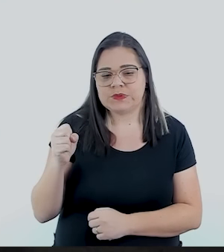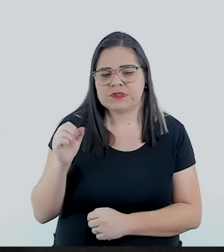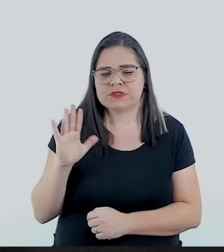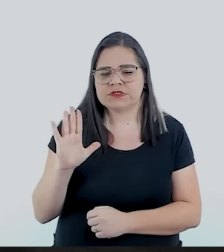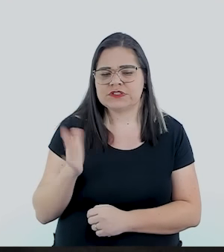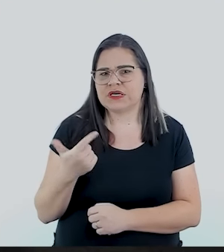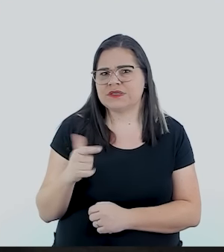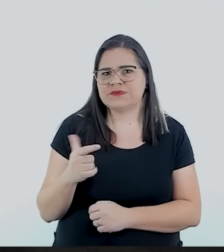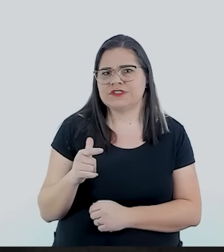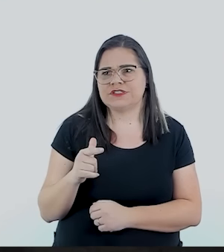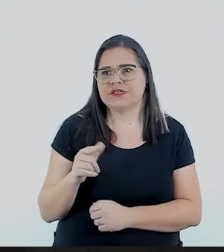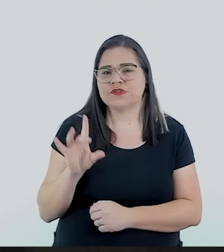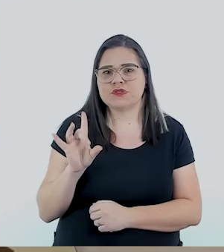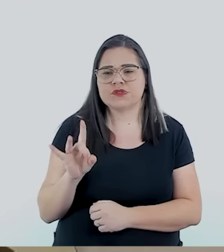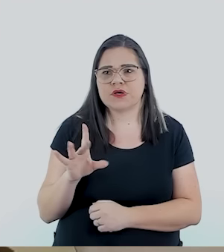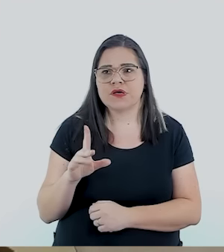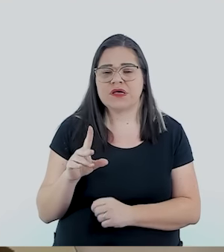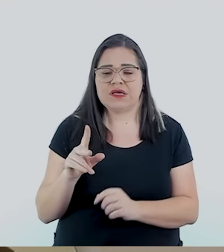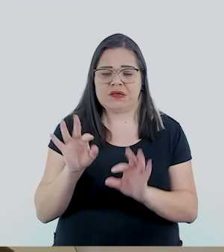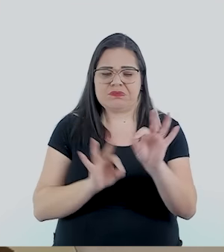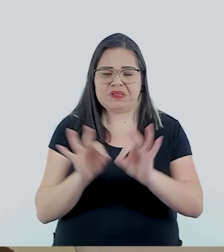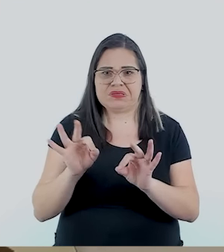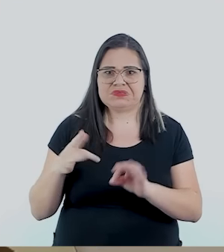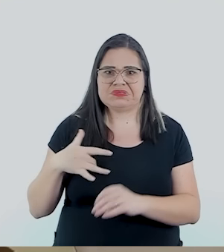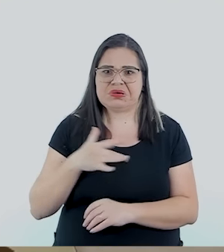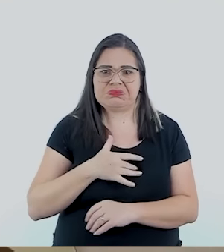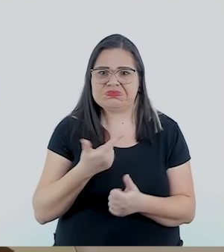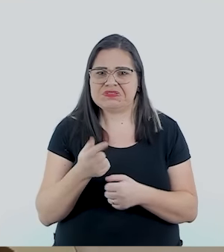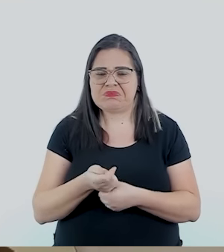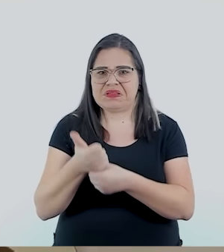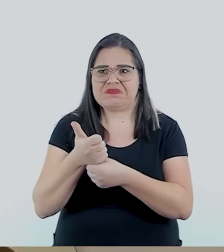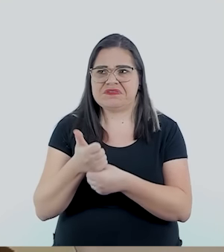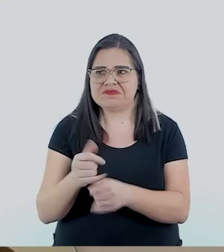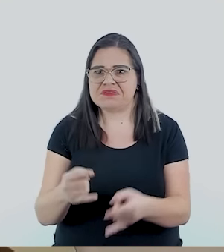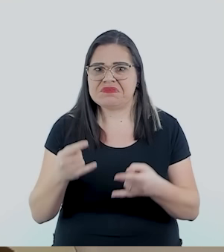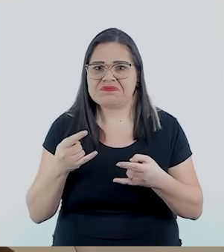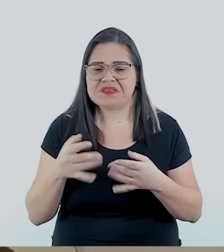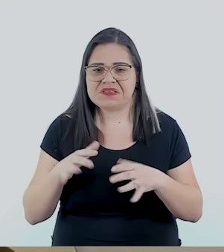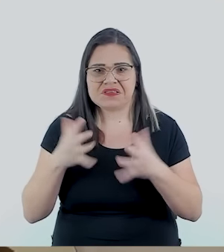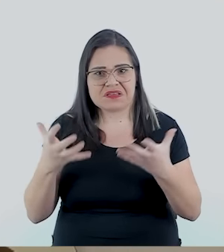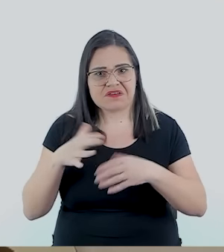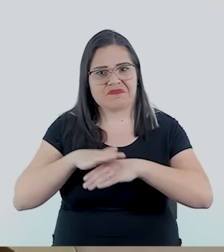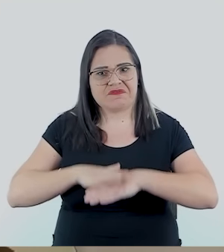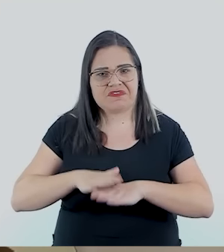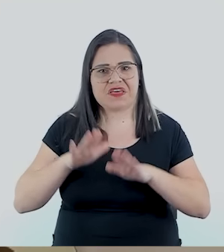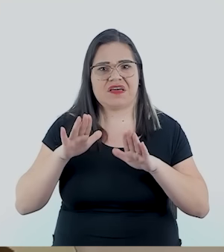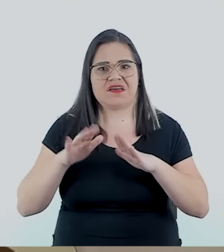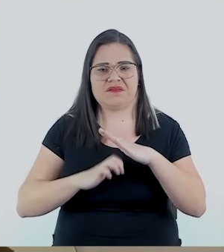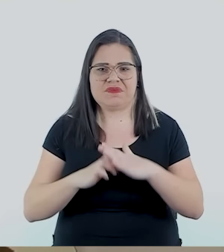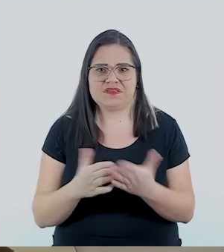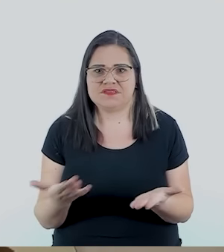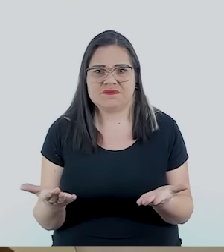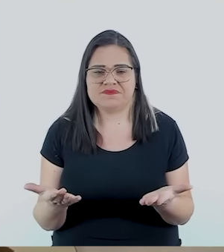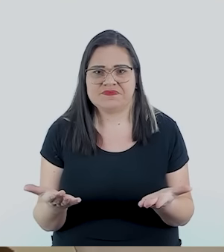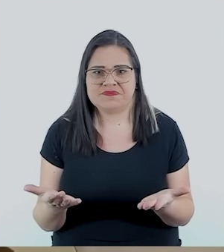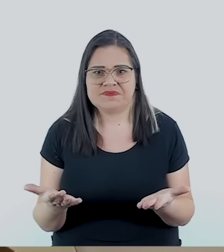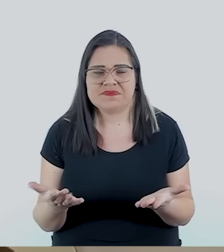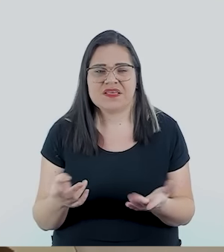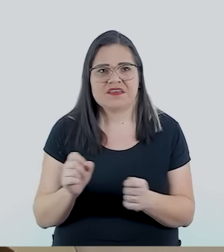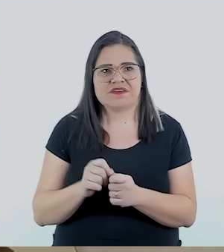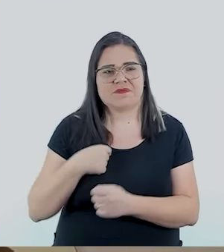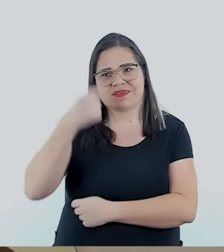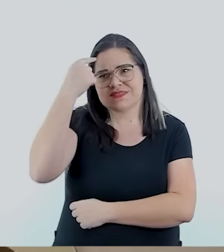tinha a não seu plano de saúde não tinha mais grandes benefícios que me atraíam ou que me retinham né que que faria